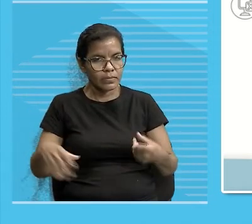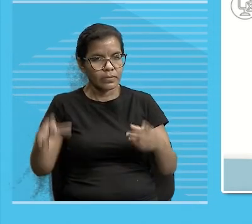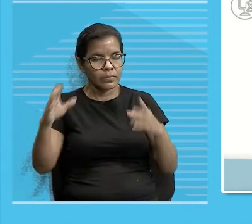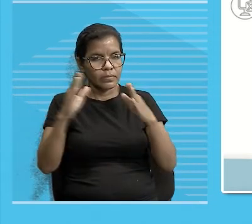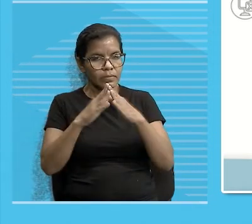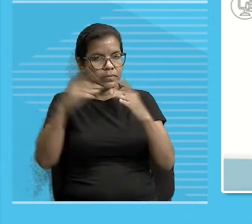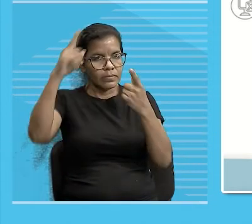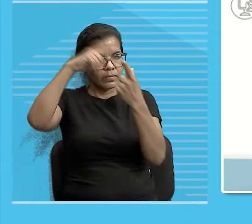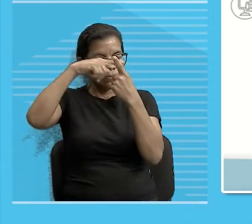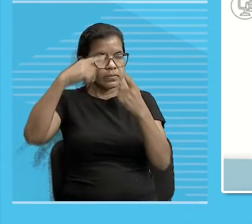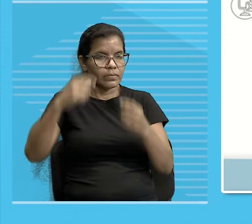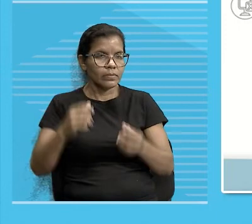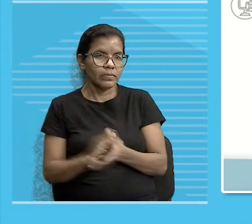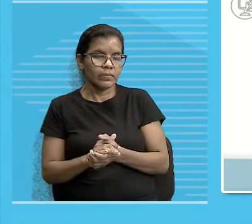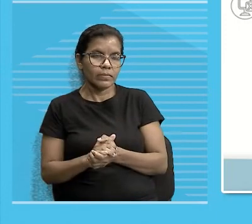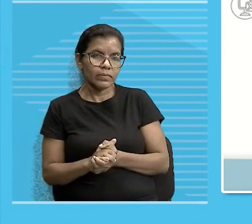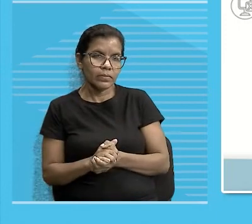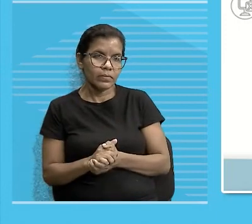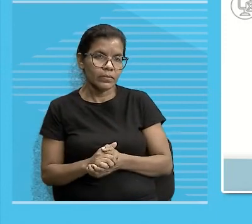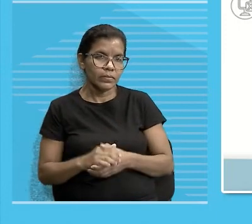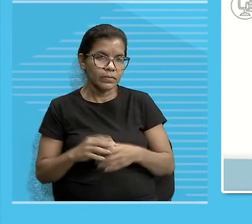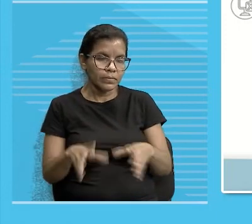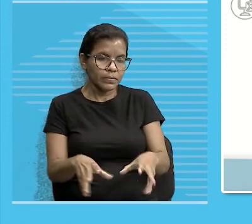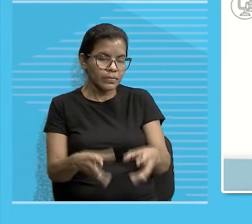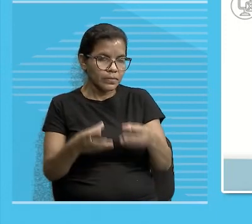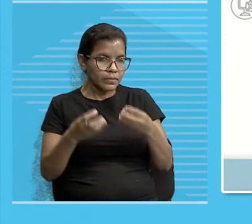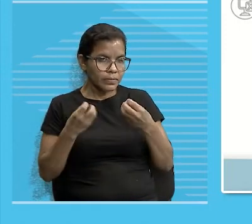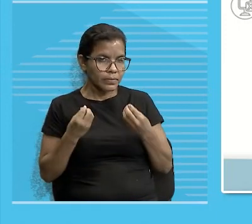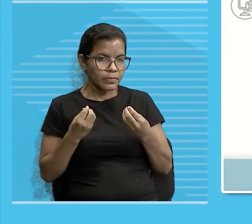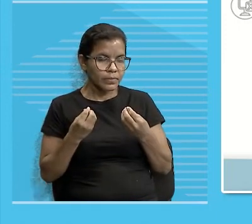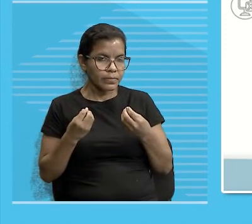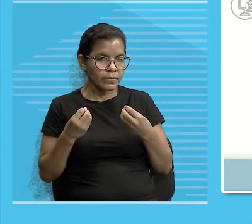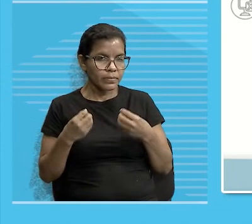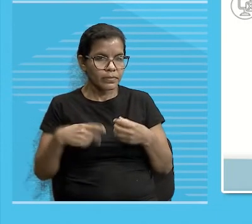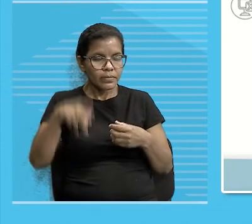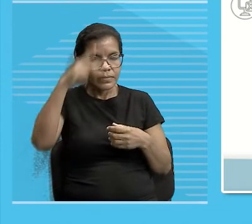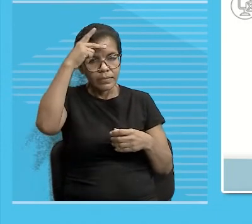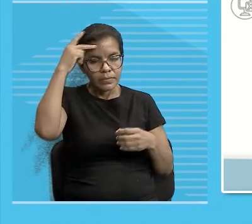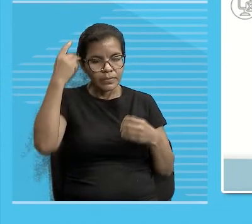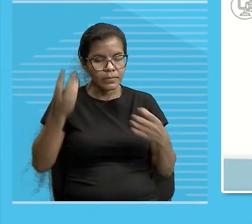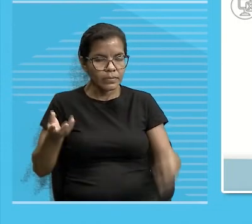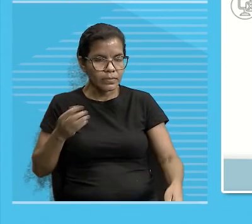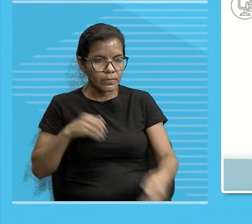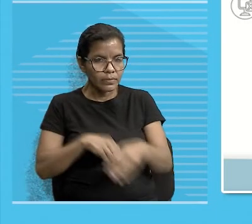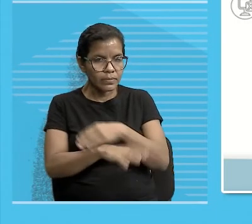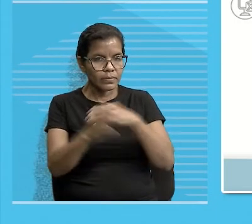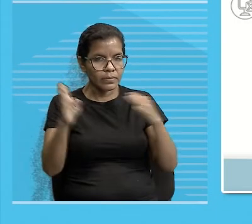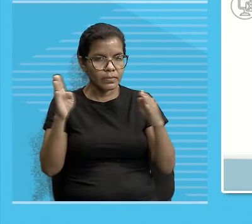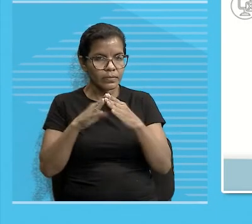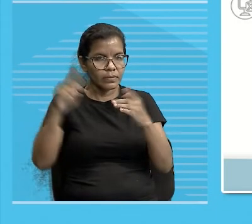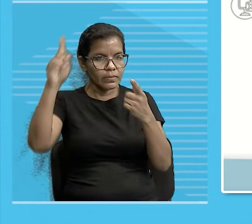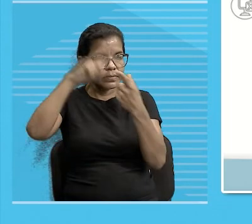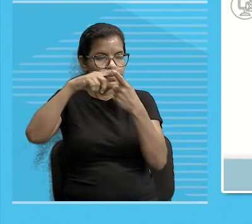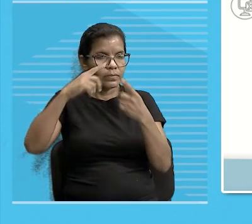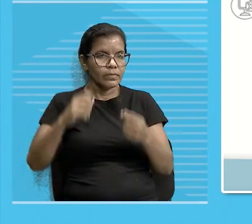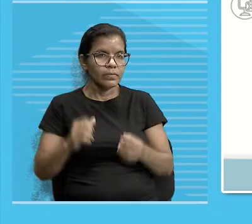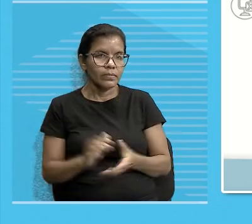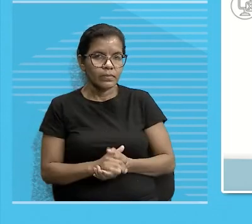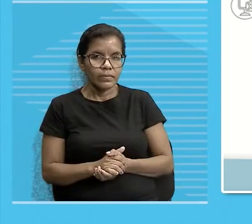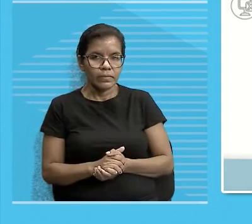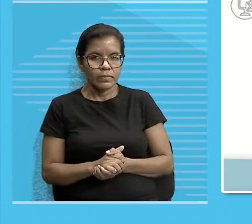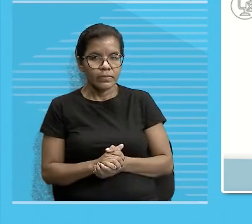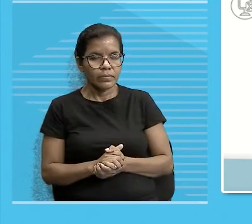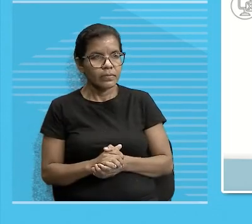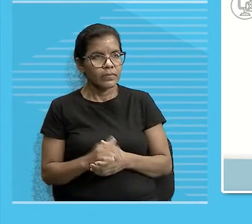A contrarreforma vai atrair os fiéis para dentro da igreja. A igreja tem um ar de luxo. Tá bom? Olha